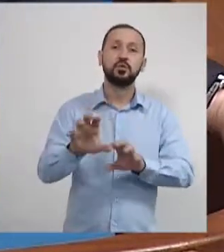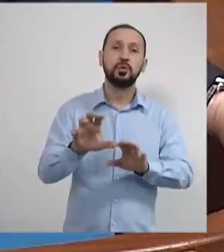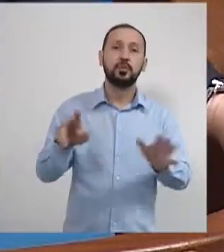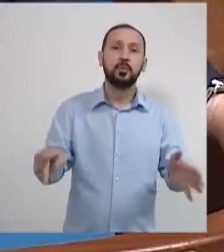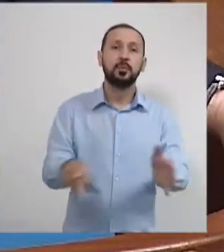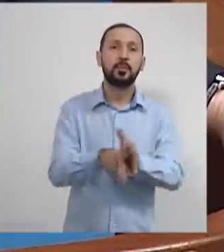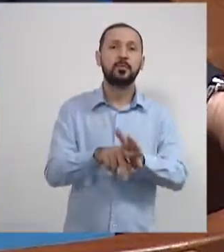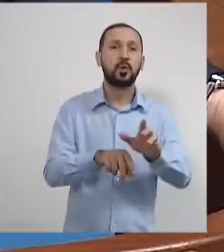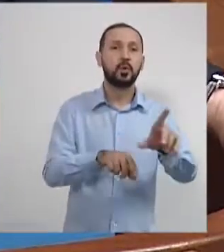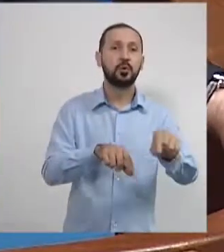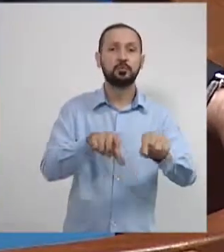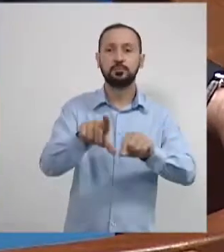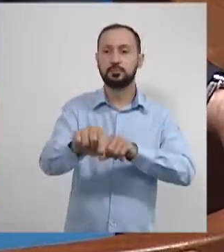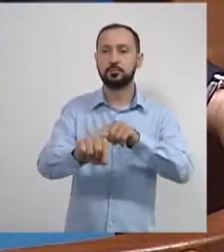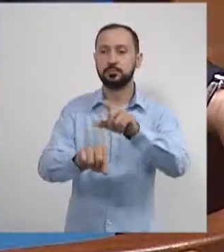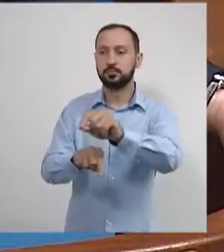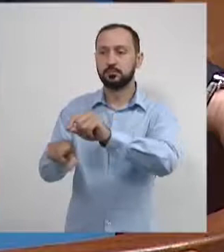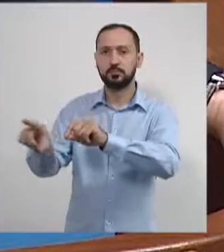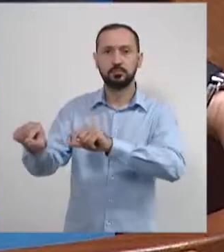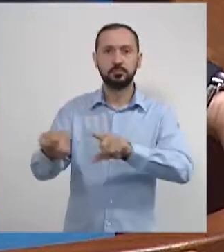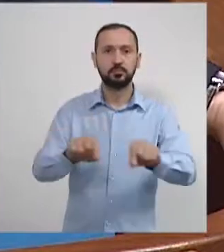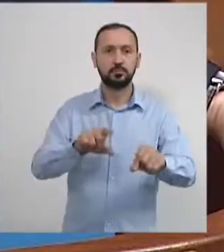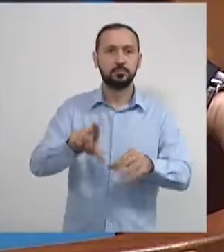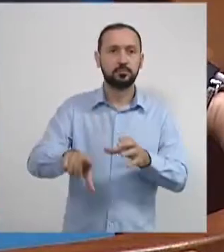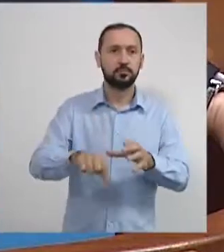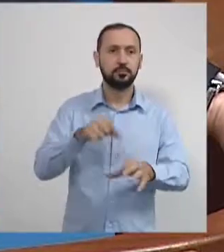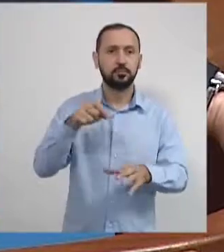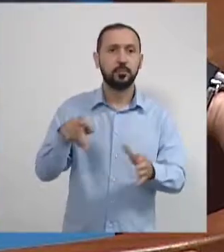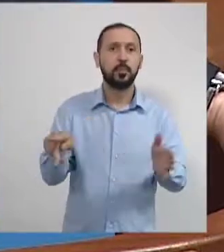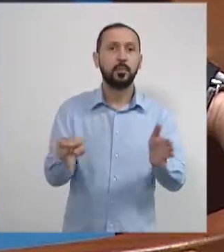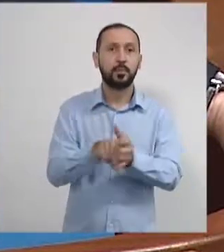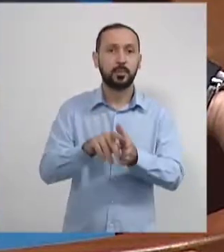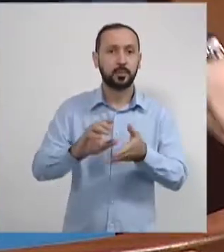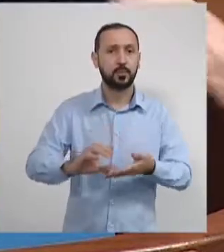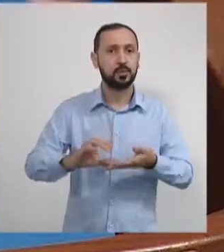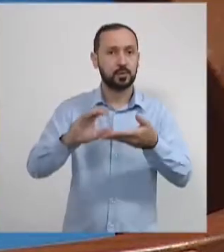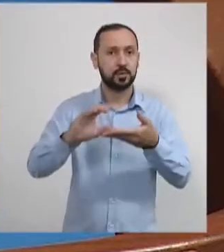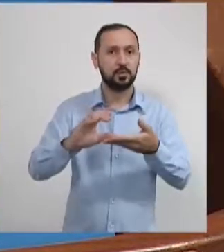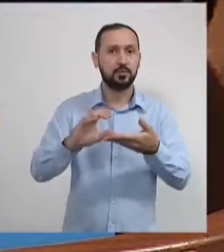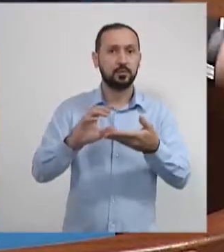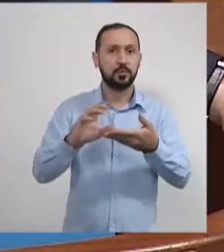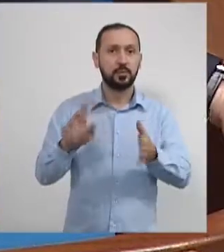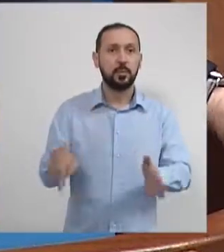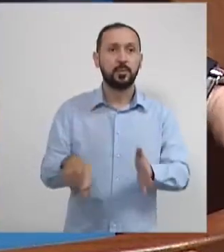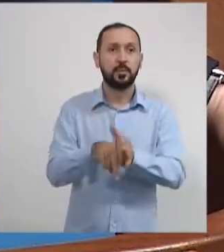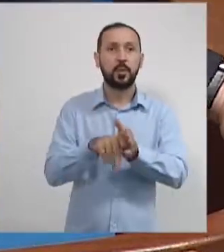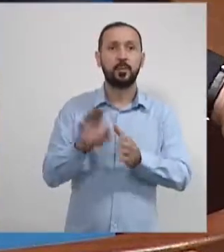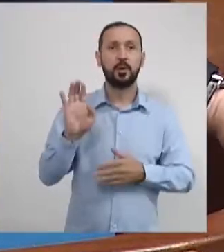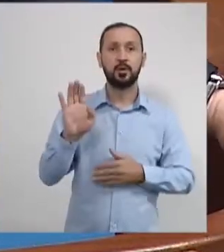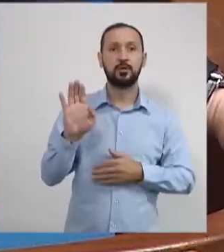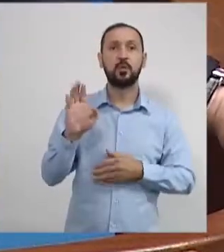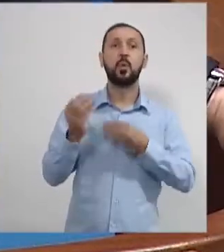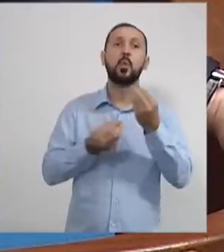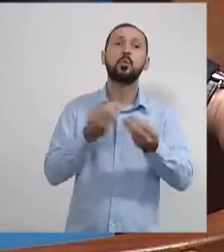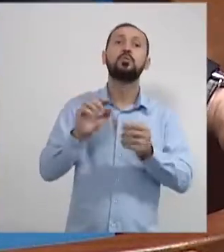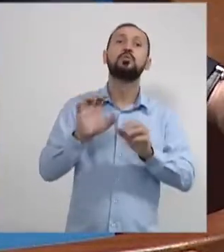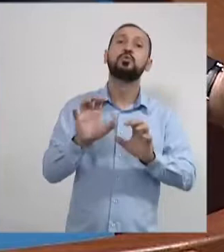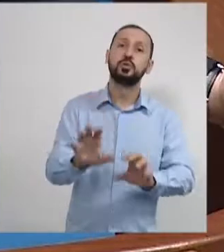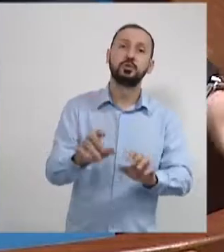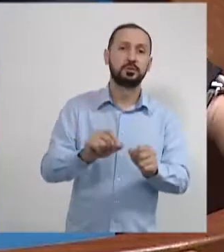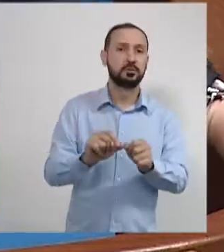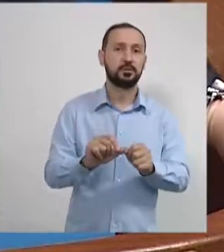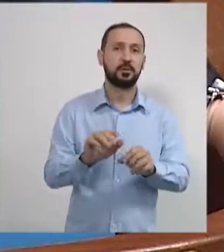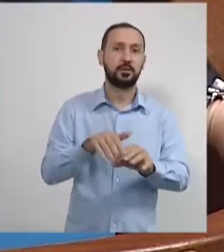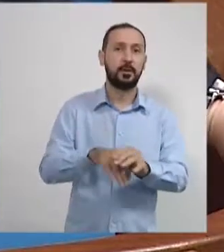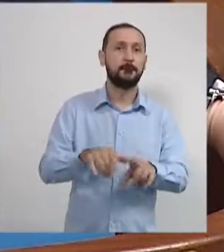foi escolhida pelo próprio conselho, pelos próprios candidatos, o formato que seria.